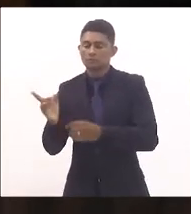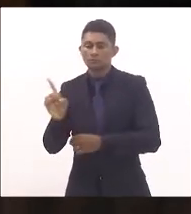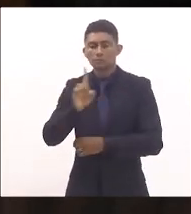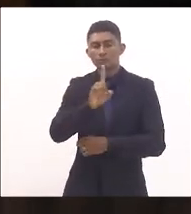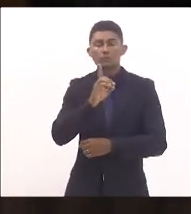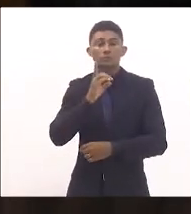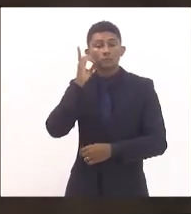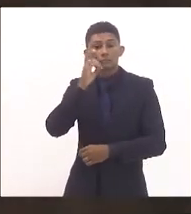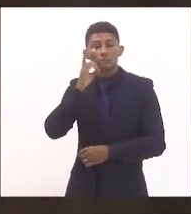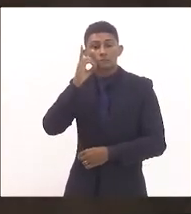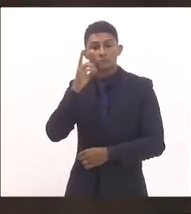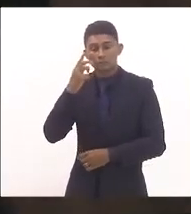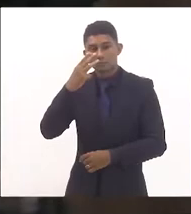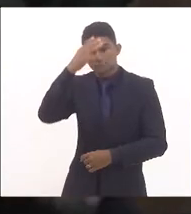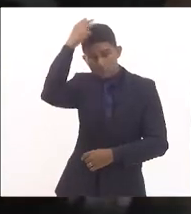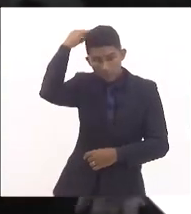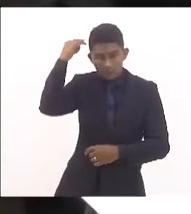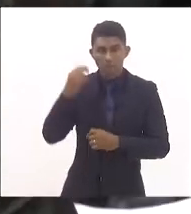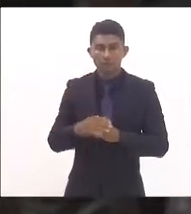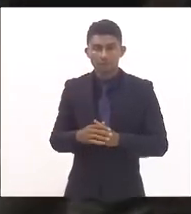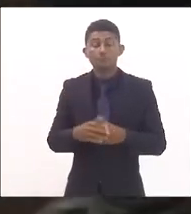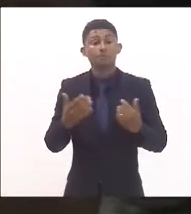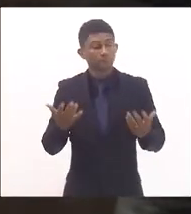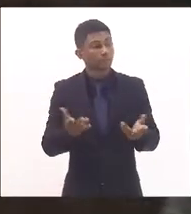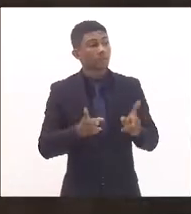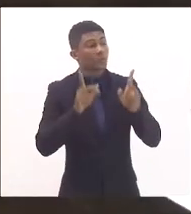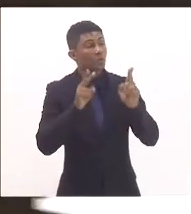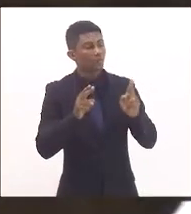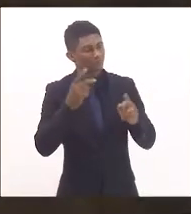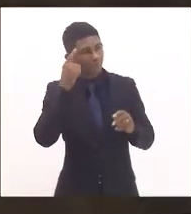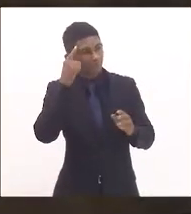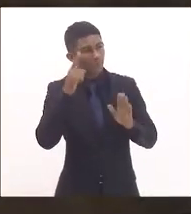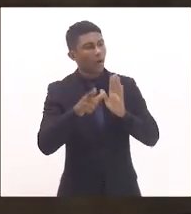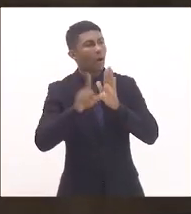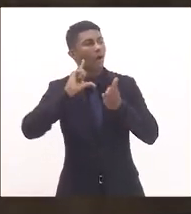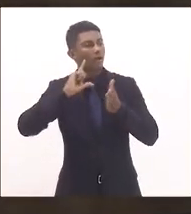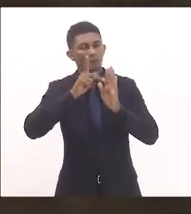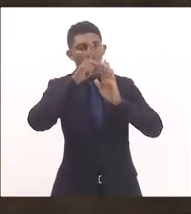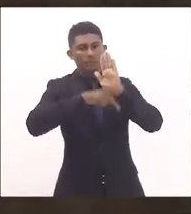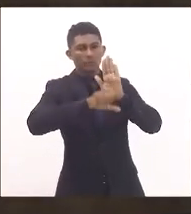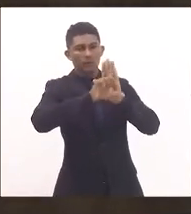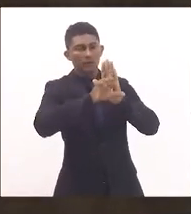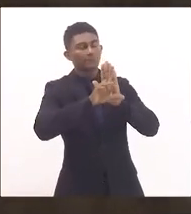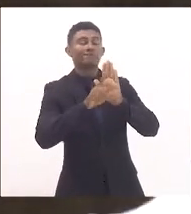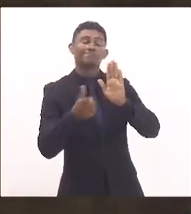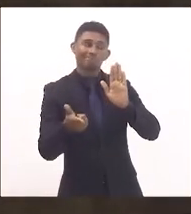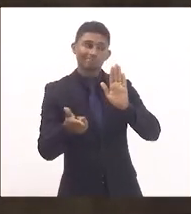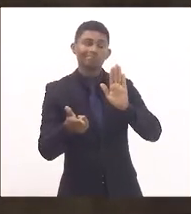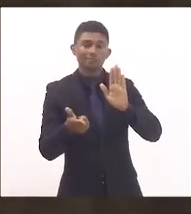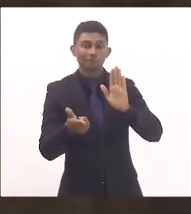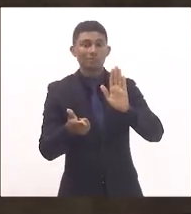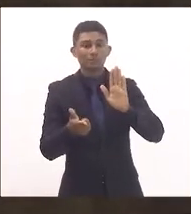Pacheco. Senhor presidente, da mesma forma que fizemos no último projeto, ainda há